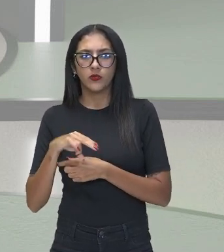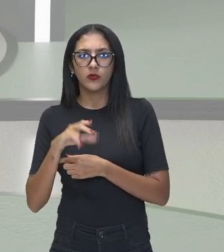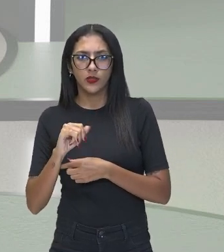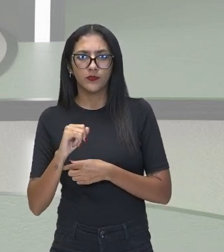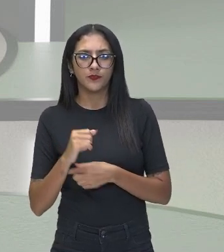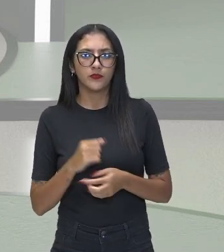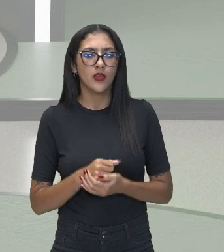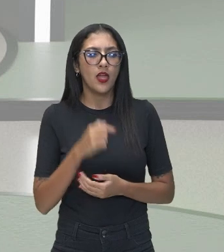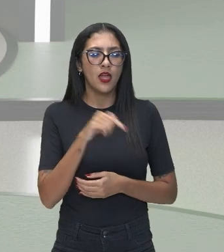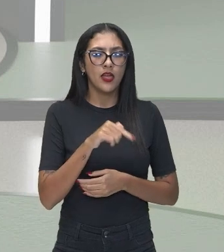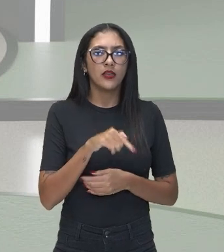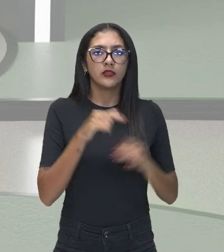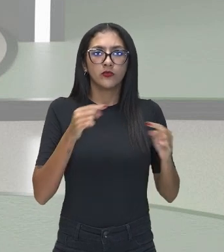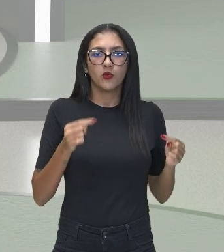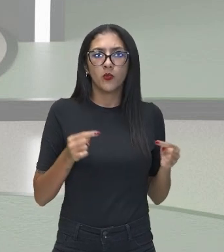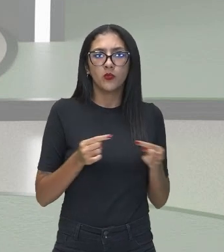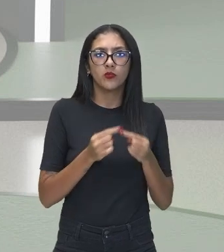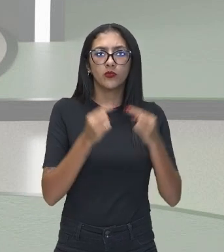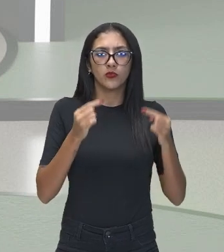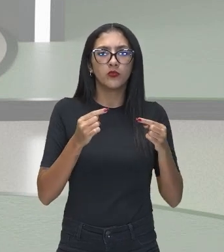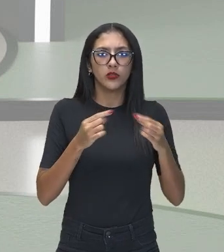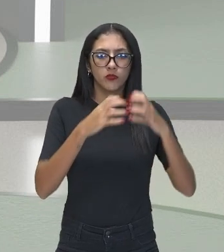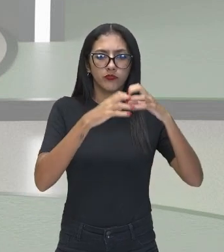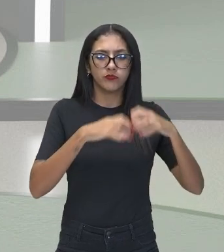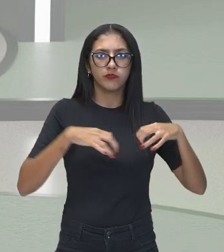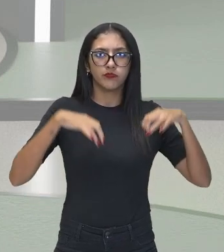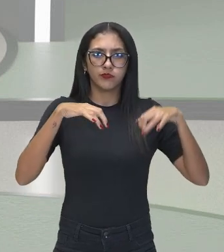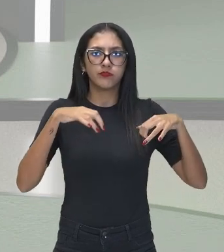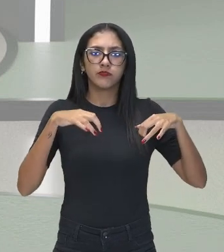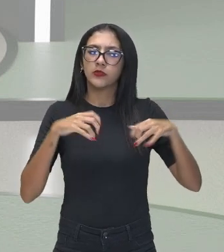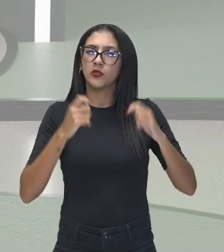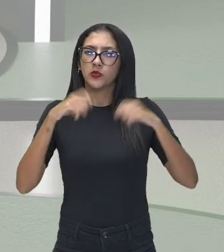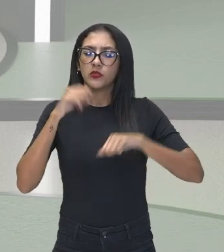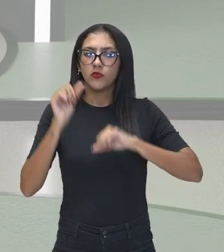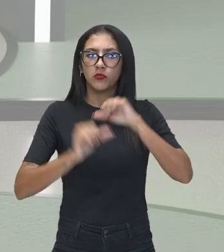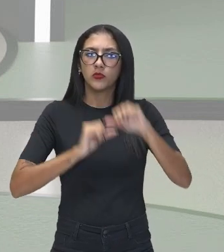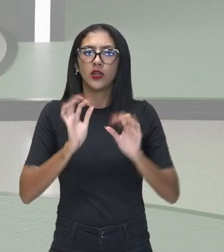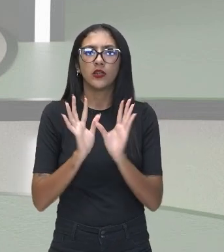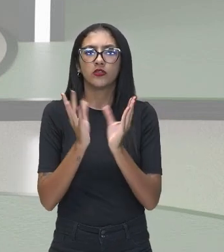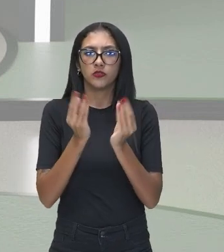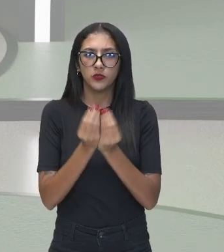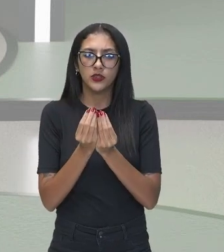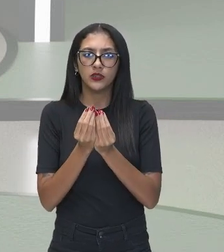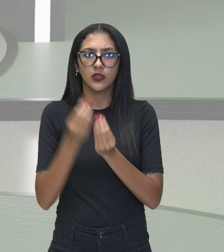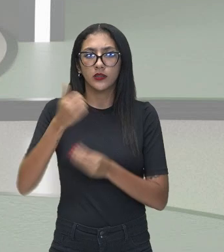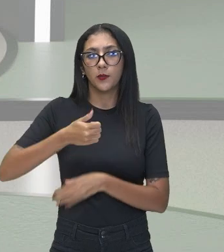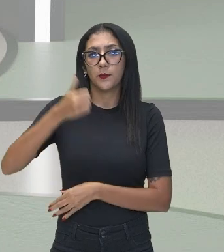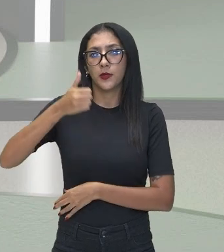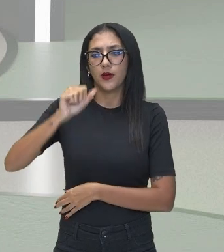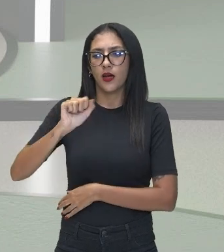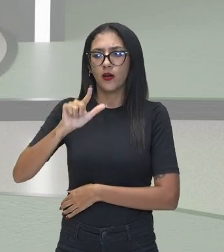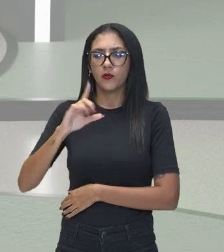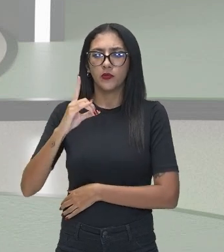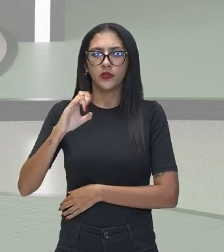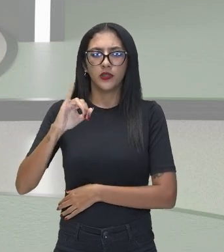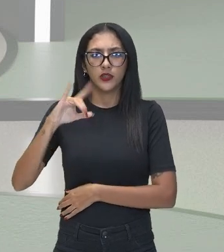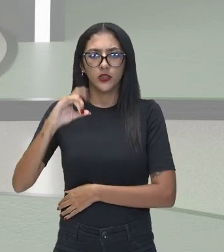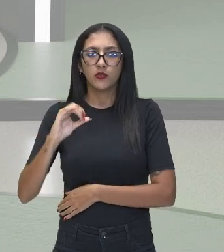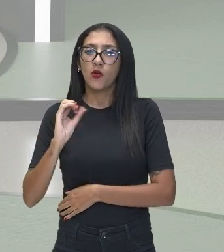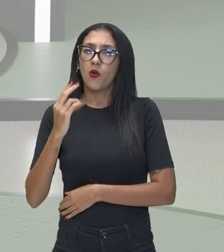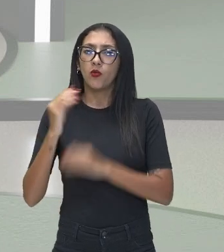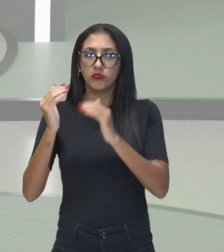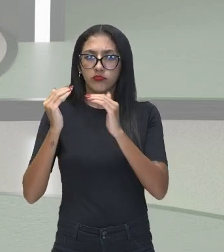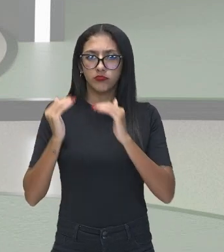ele é instável, vai ocorrer uma quebra da ligação, aí pode virar um aldeído, ou o enol e pode virar uma cetona. Isso